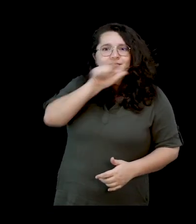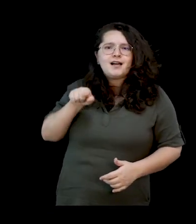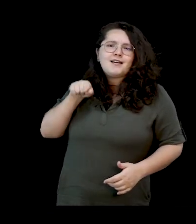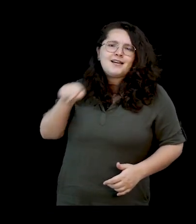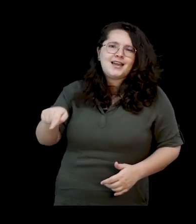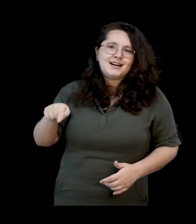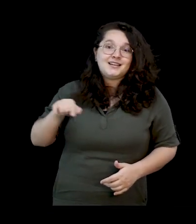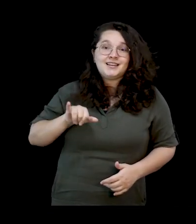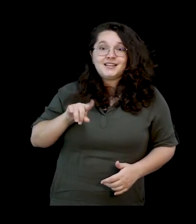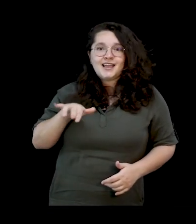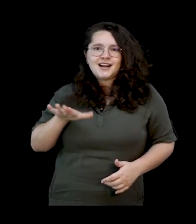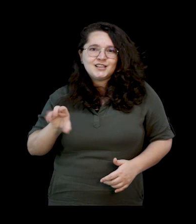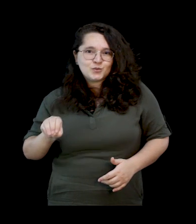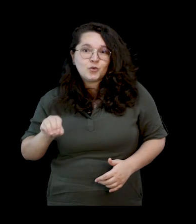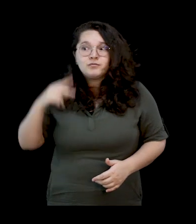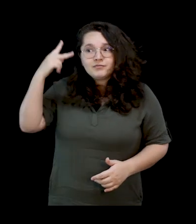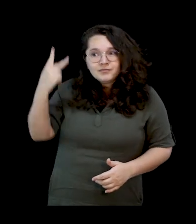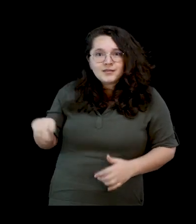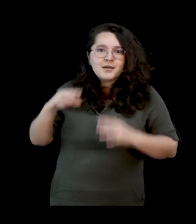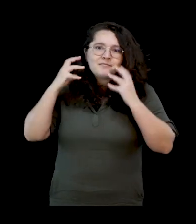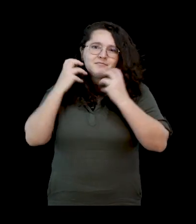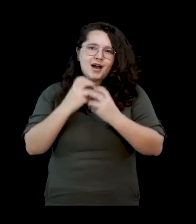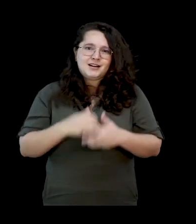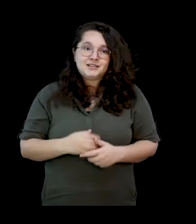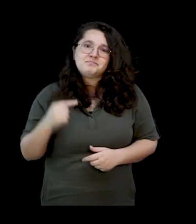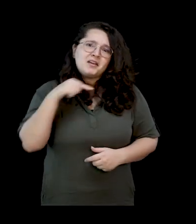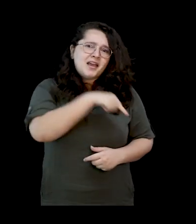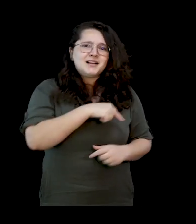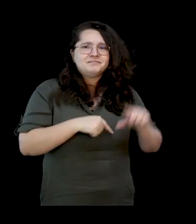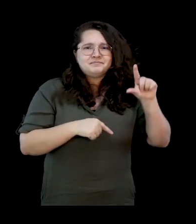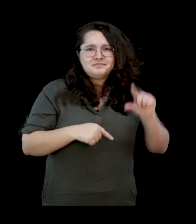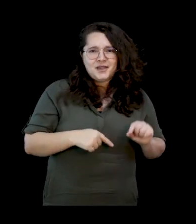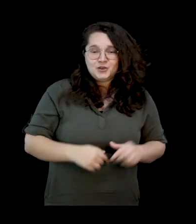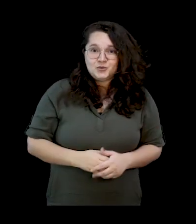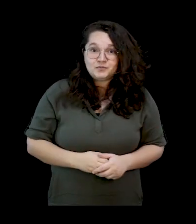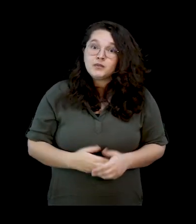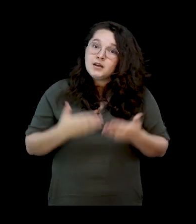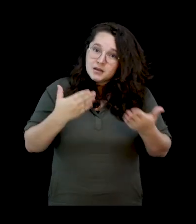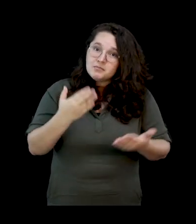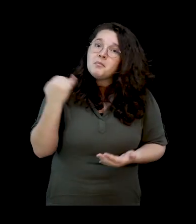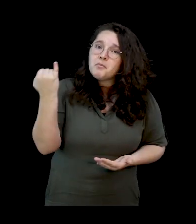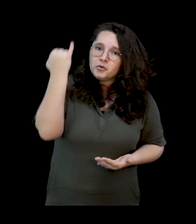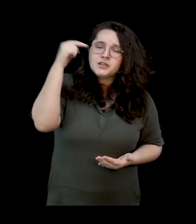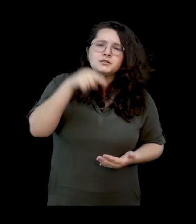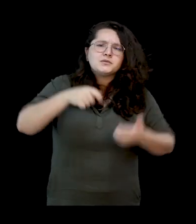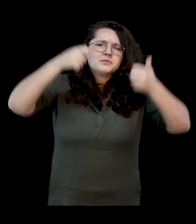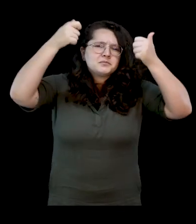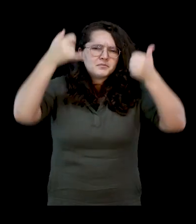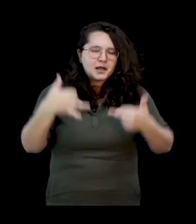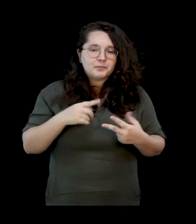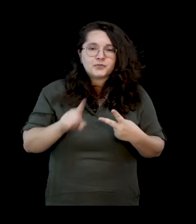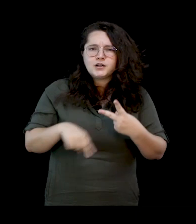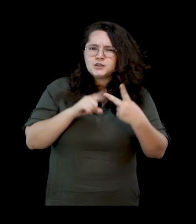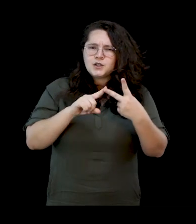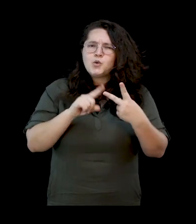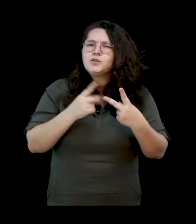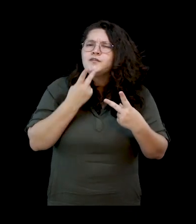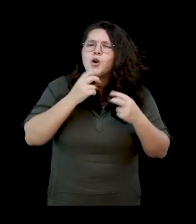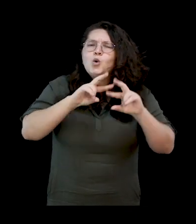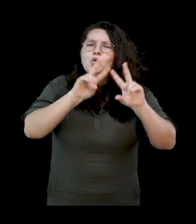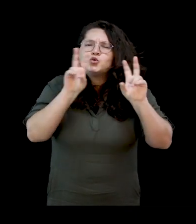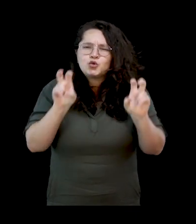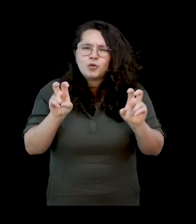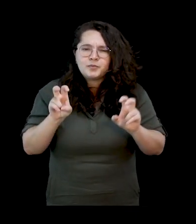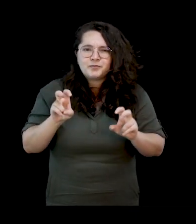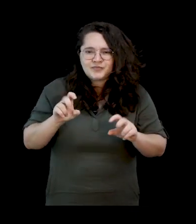e não o Zimmel. Agora, um segundo ponto que é importante na sua intervenção. Você mencionou a questão da objetivação, não é?